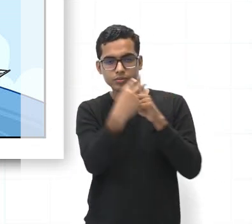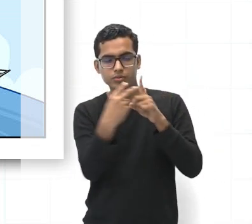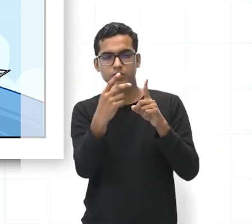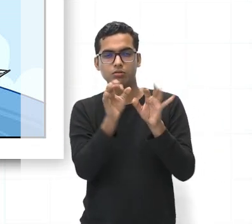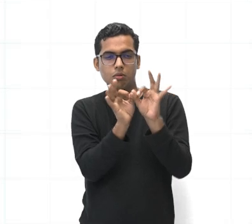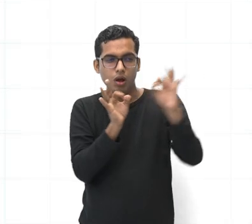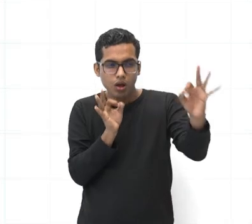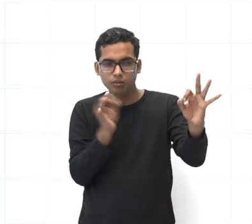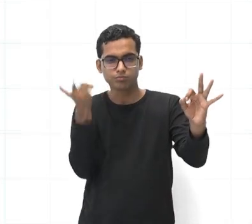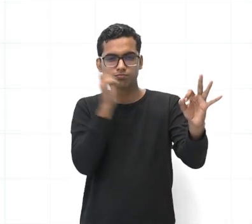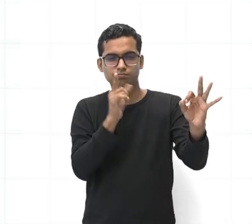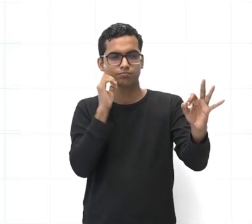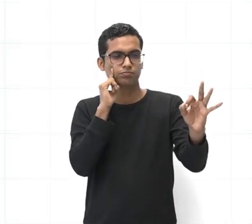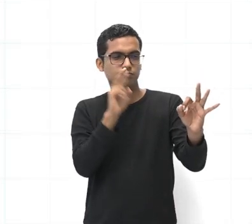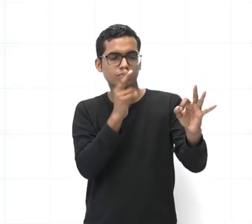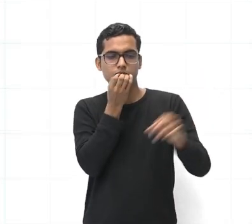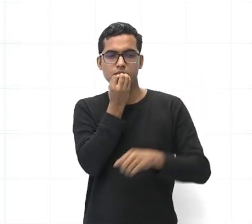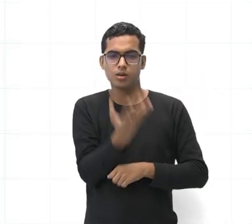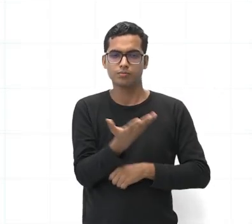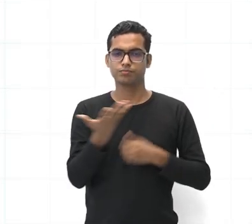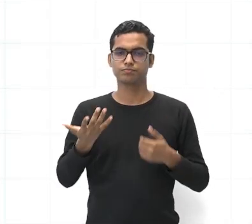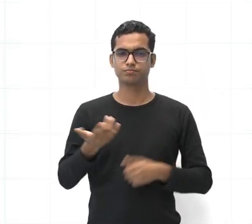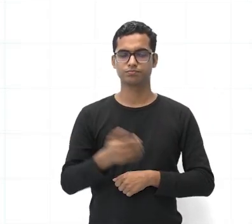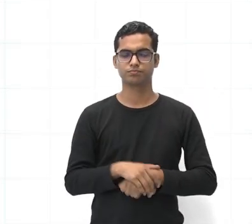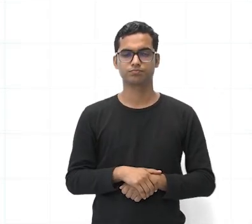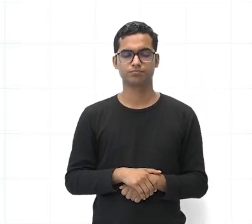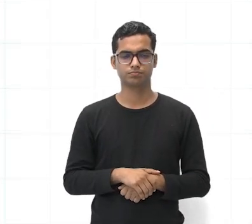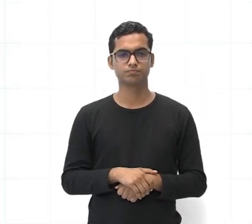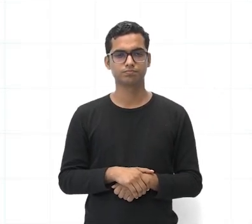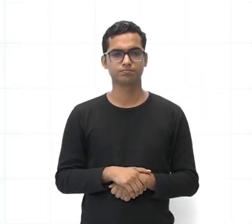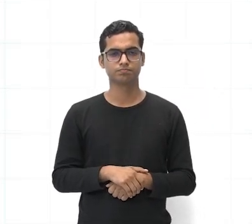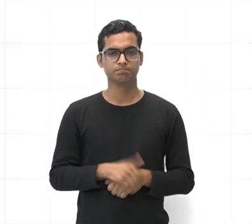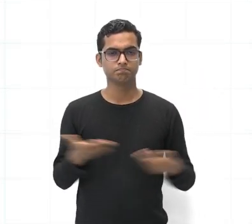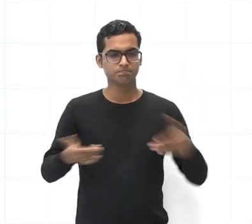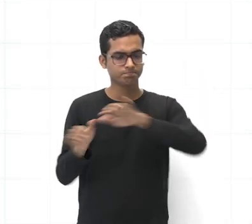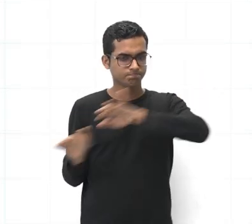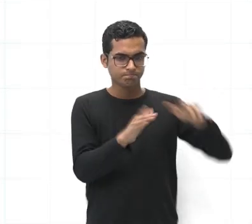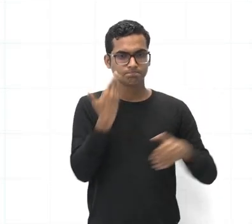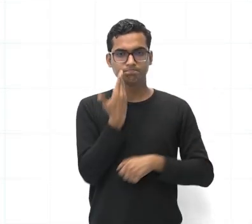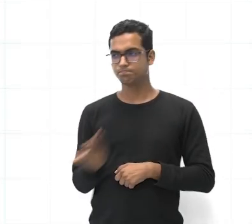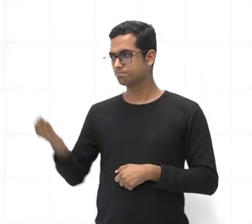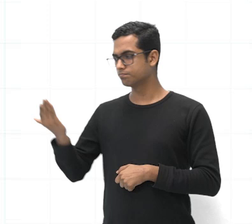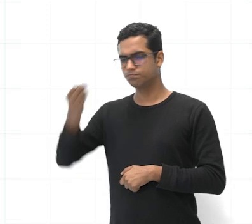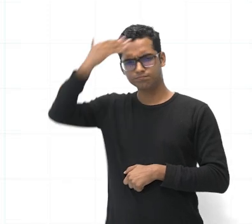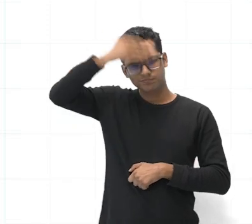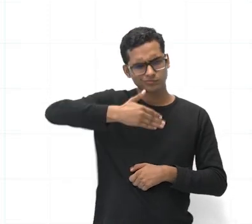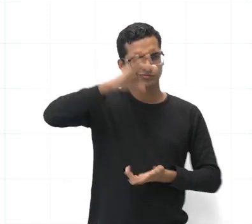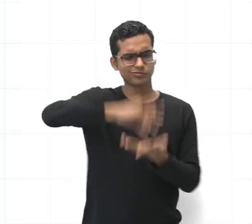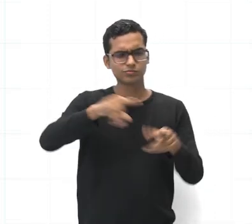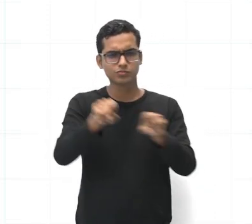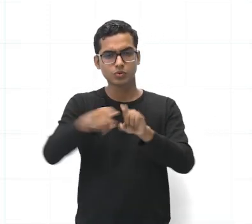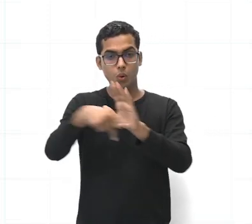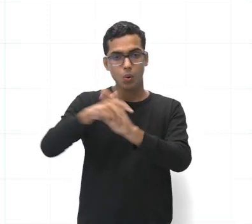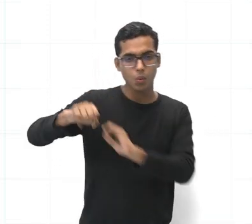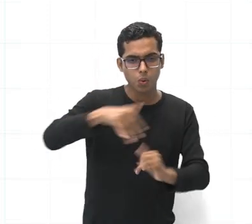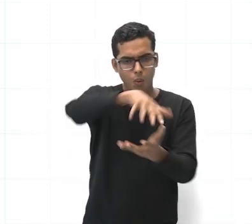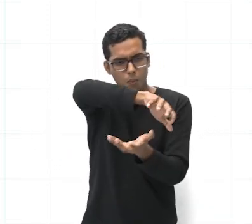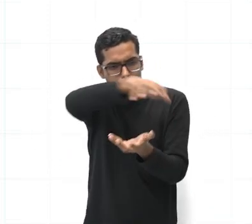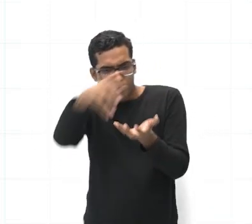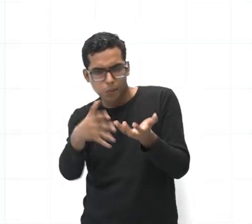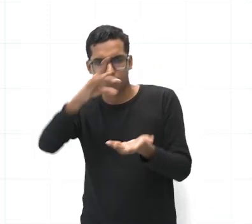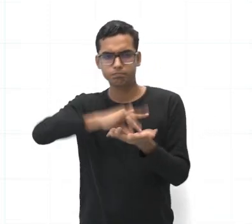de nós observarmos, né, a comprovação da circunferência da